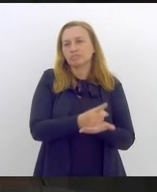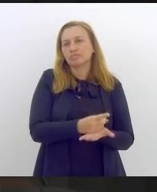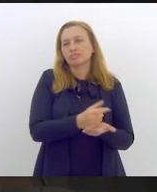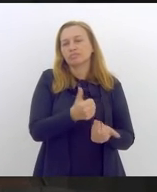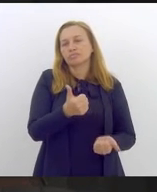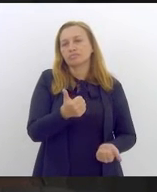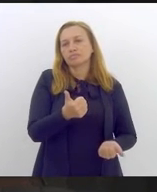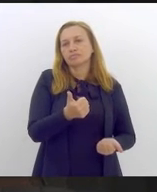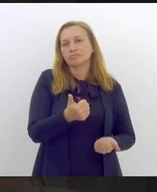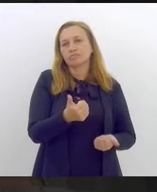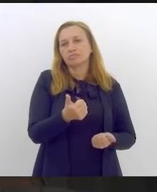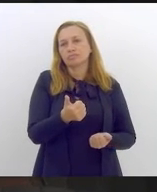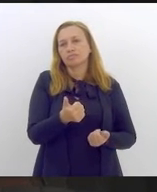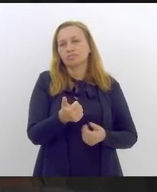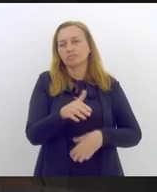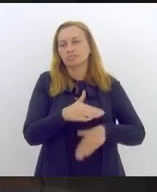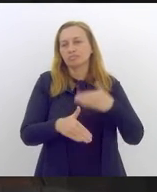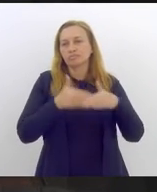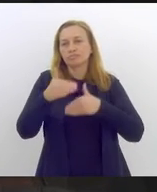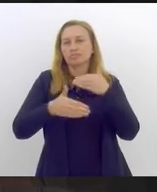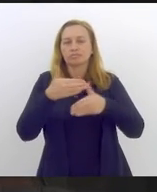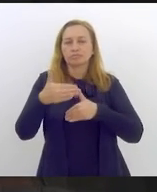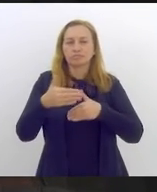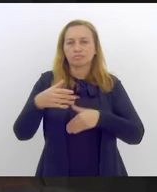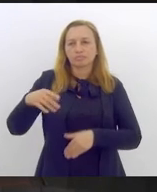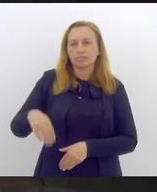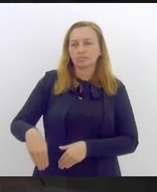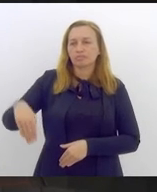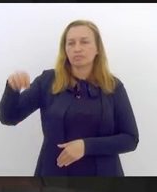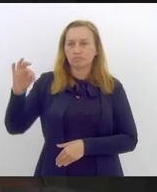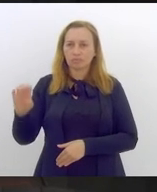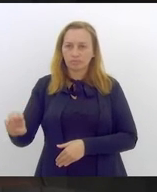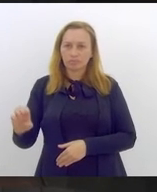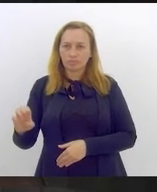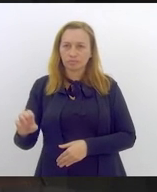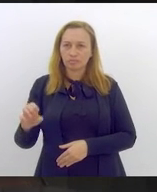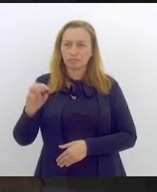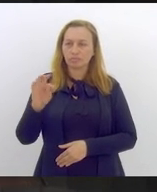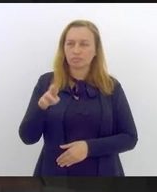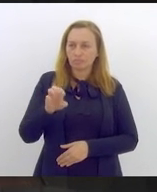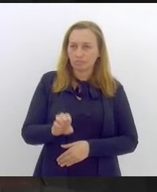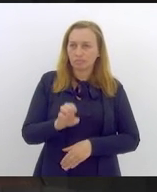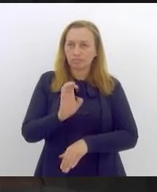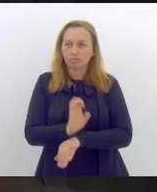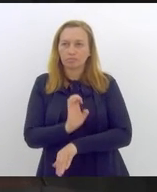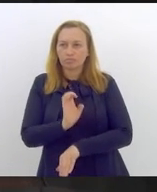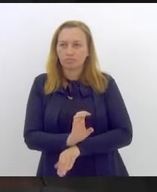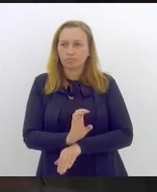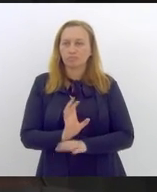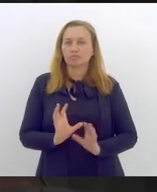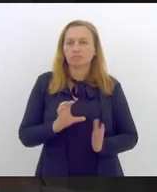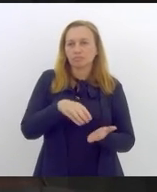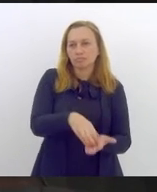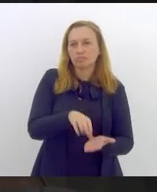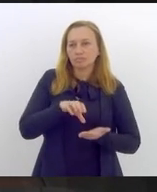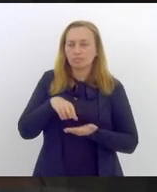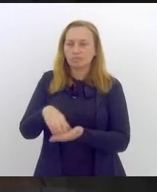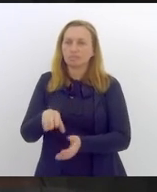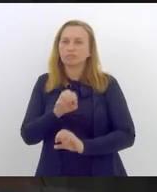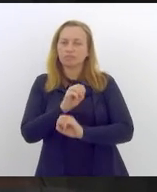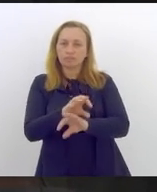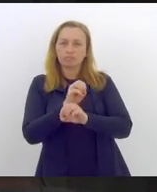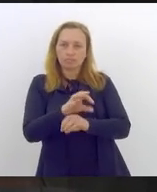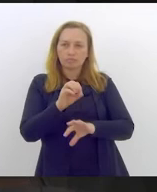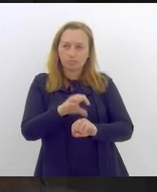norte Noroeste do Estado e é claro evidentemente os centros integrados de educação pública